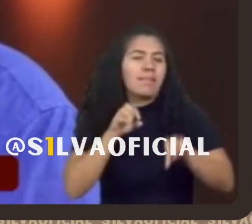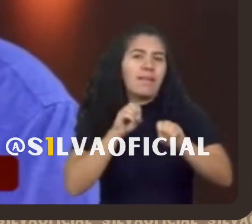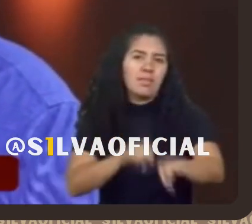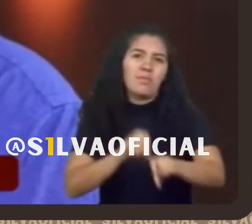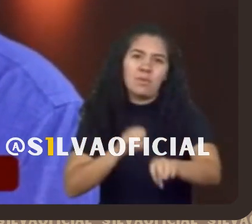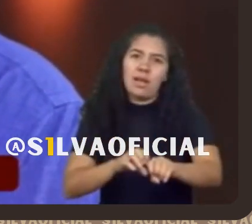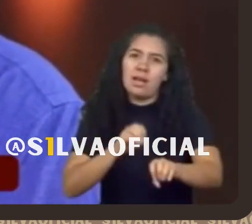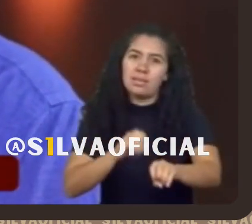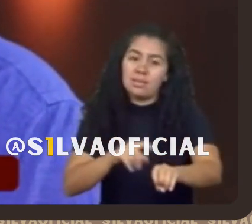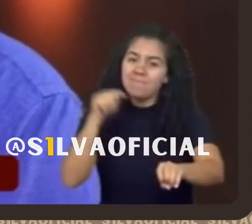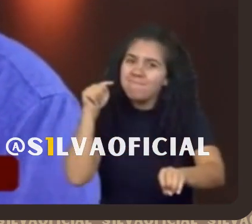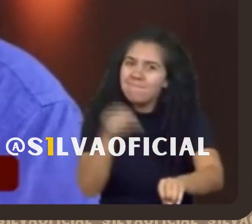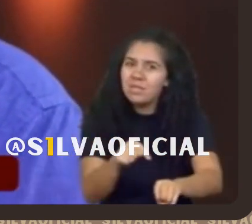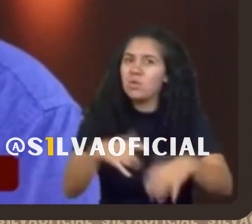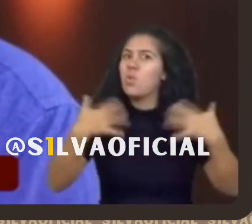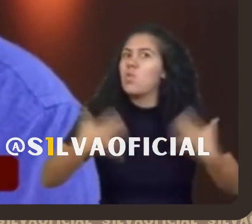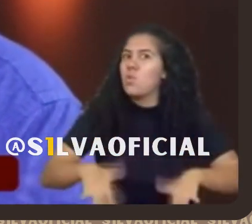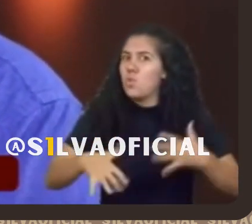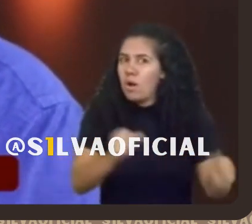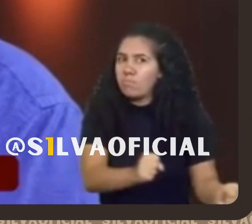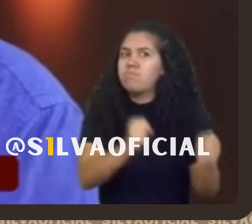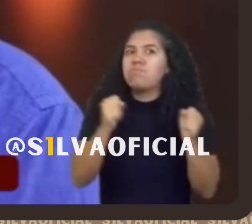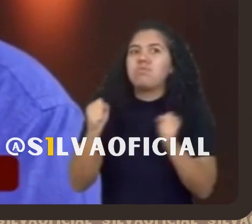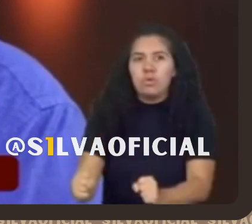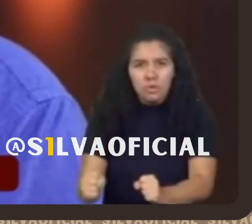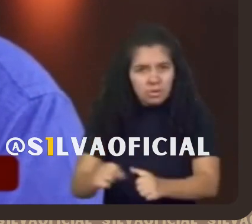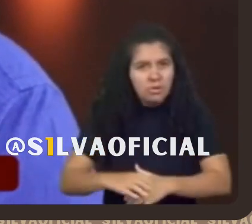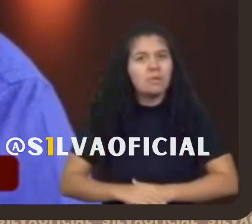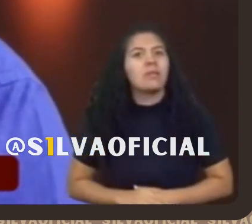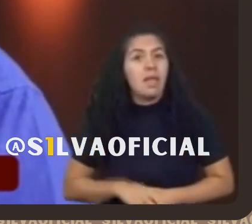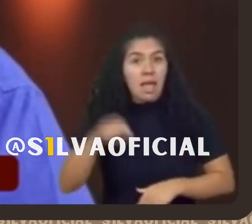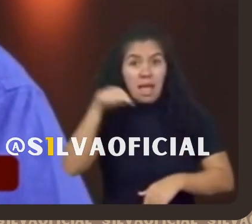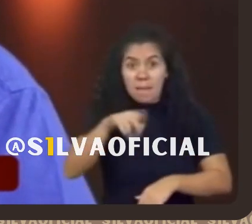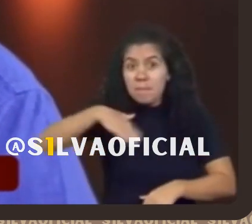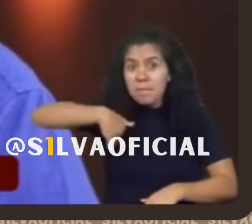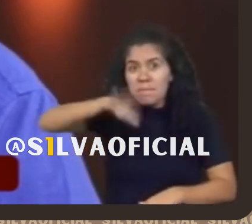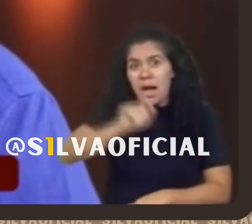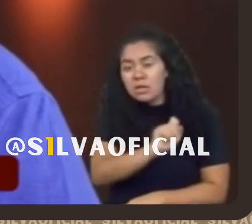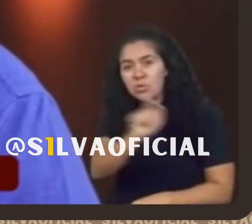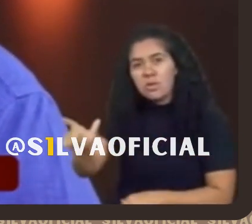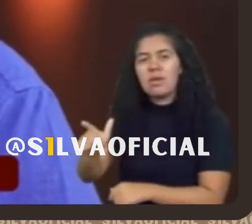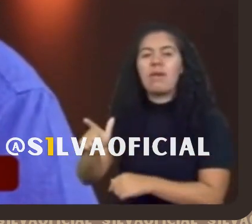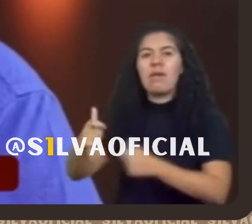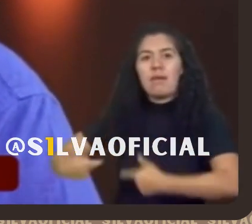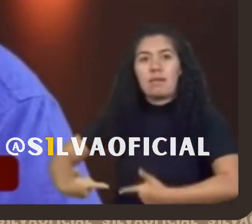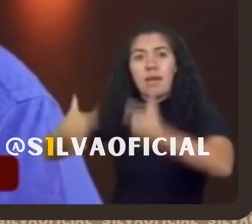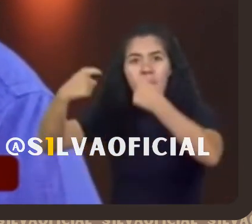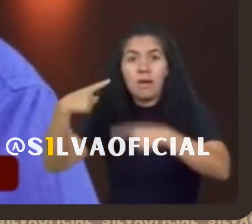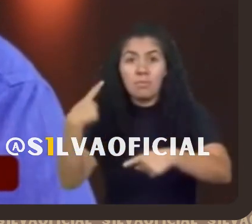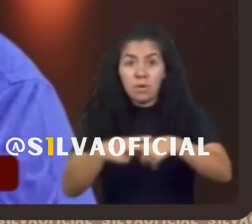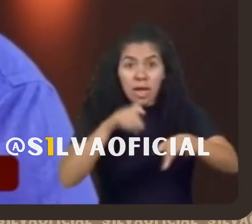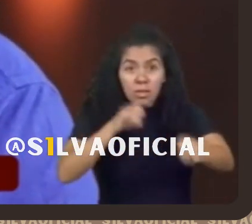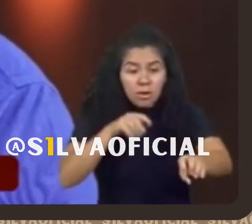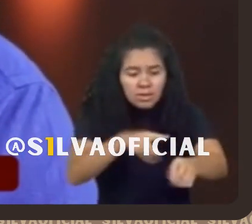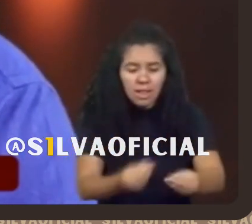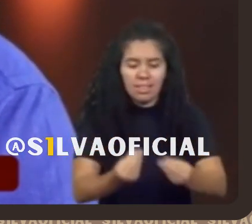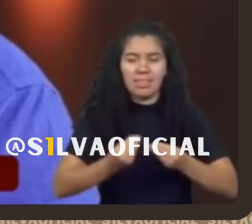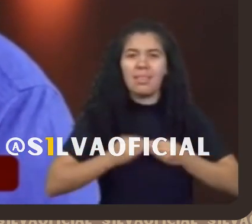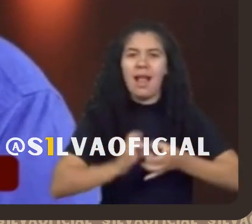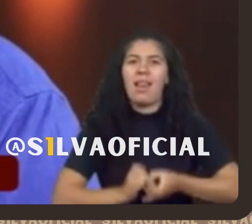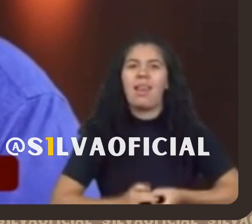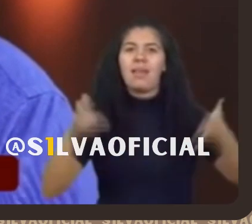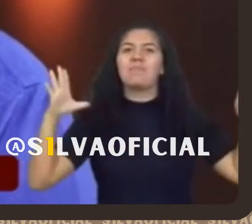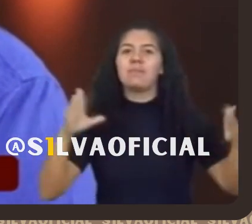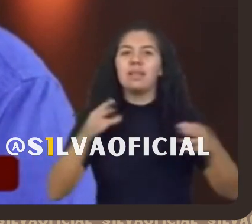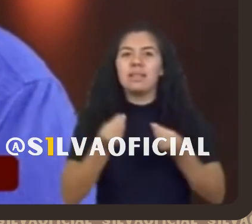é poderosa ela é mais poderosa que uma guerra porque ela liberta você ela dá você o direito de ter uma